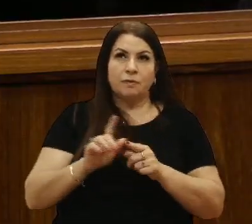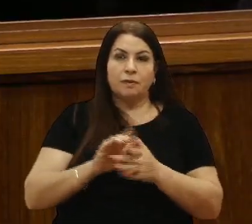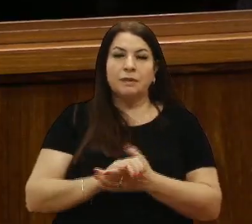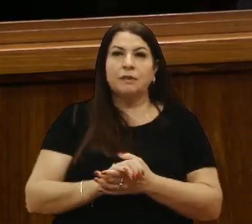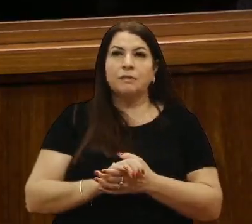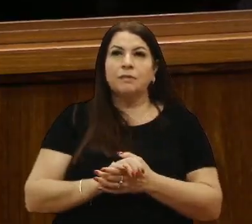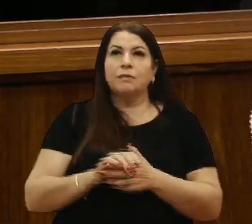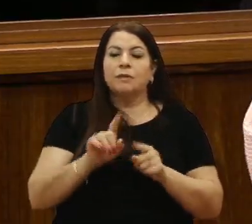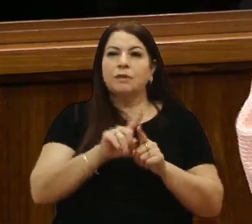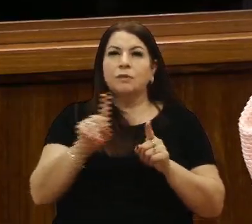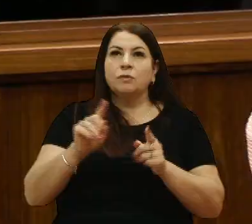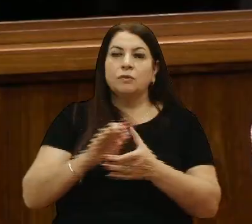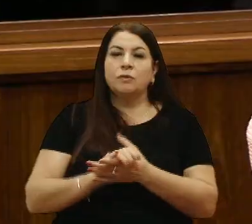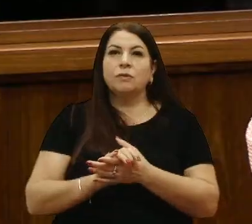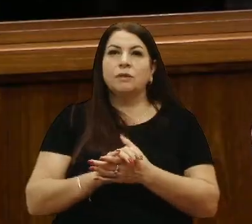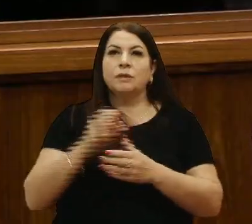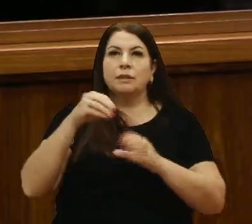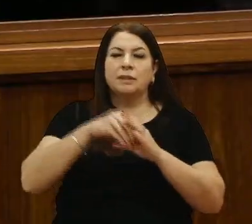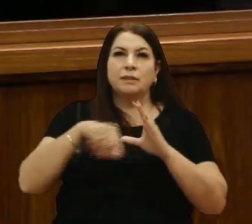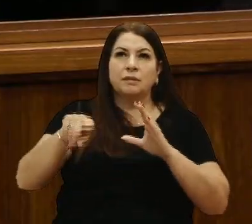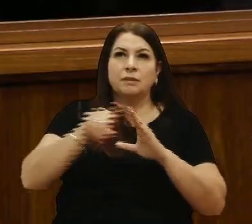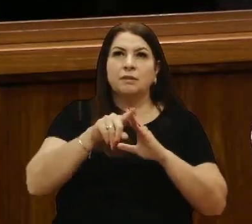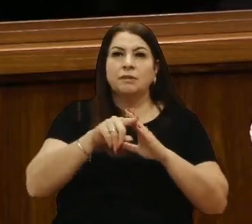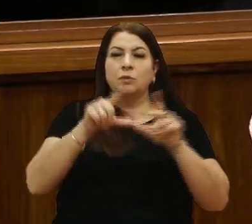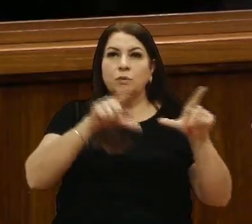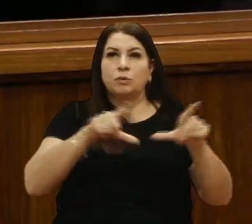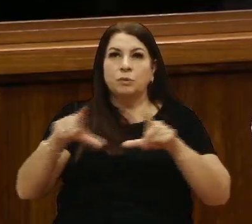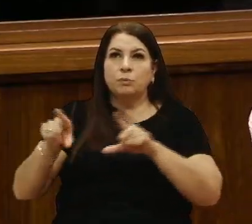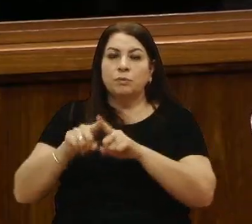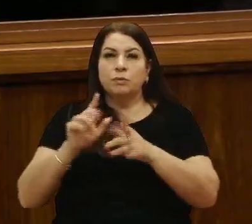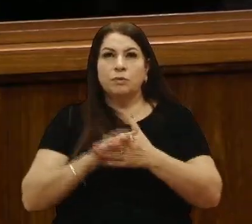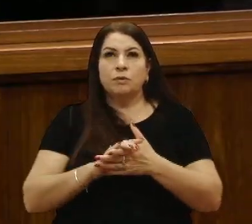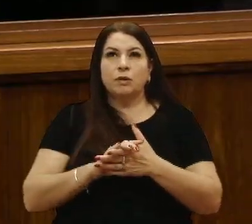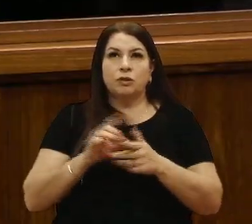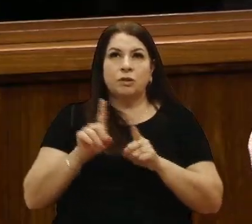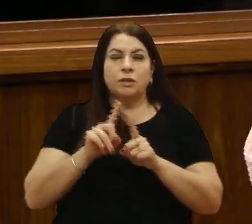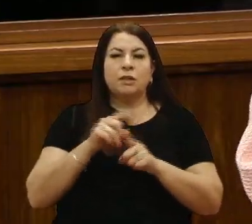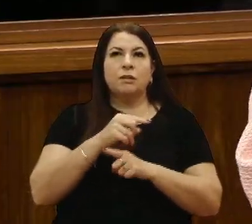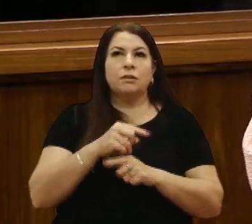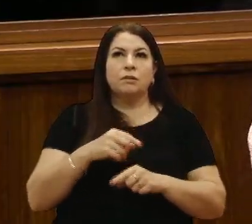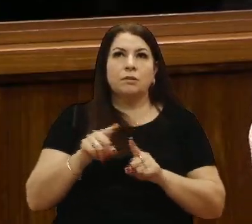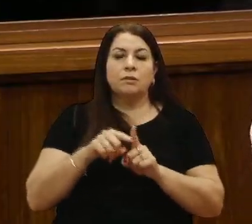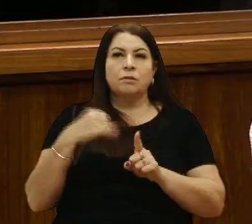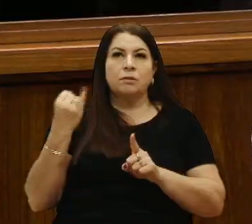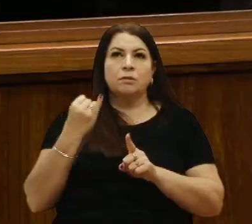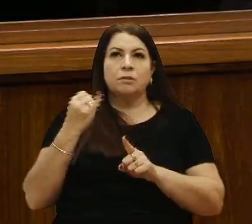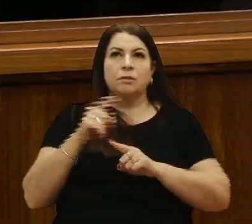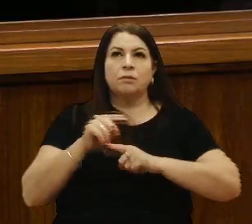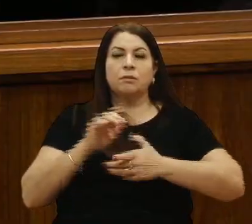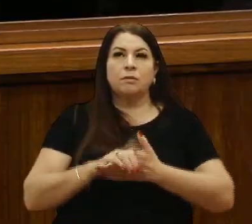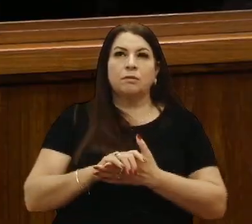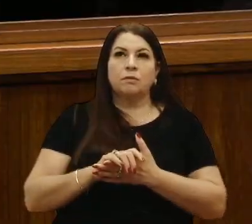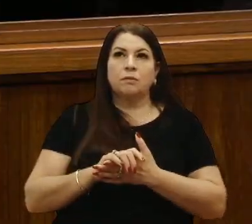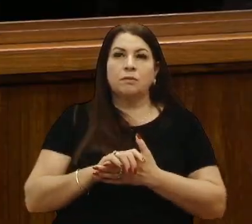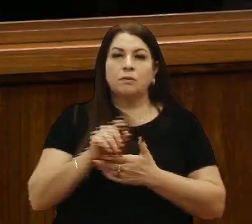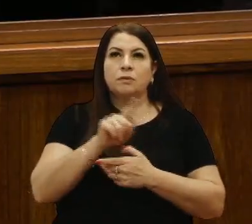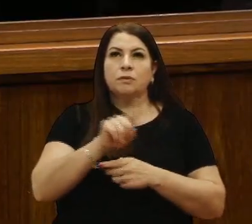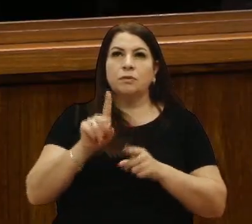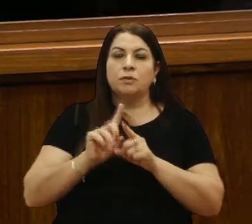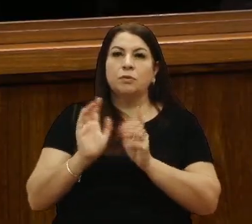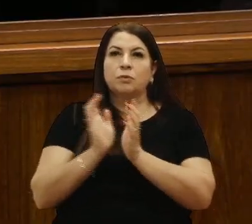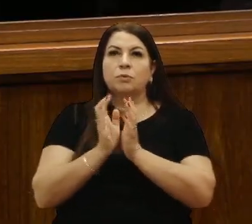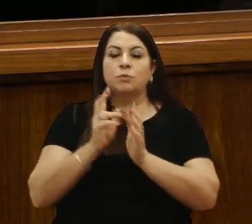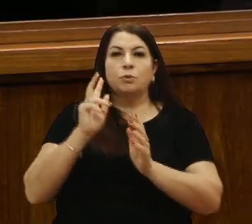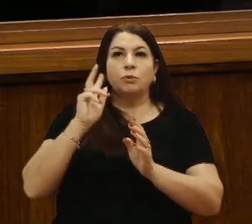sua atuação, dentro dos espaços aonde eles estão, é importantíssimo que a gente tenha um momento para